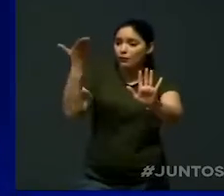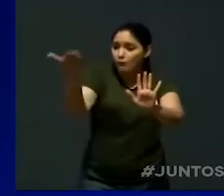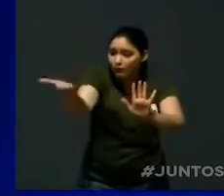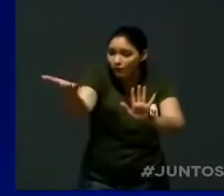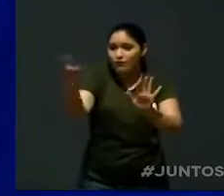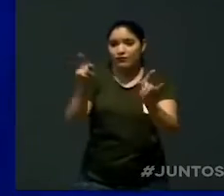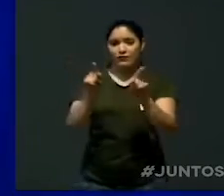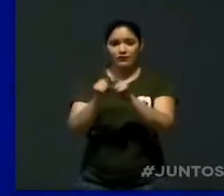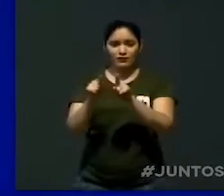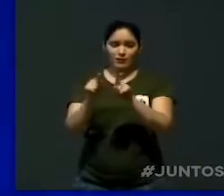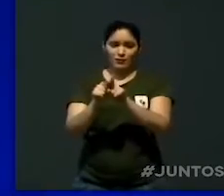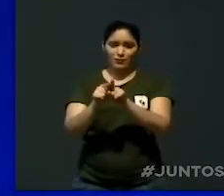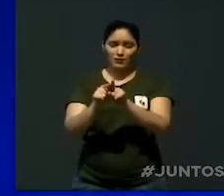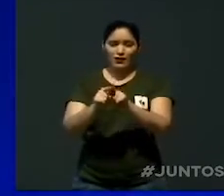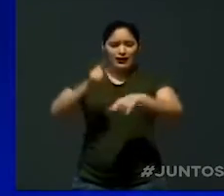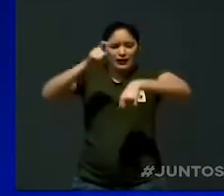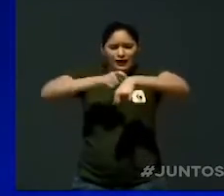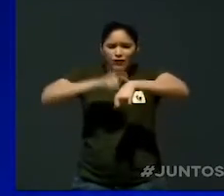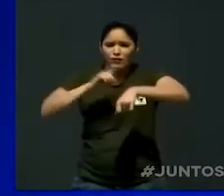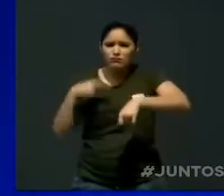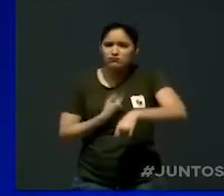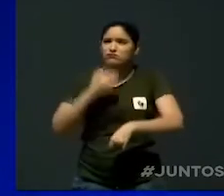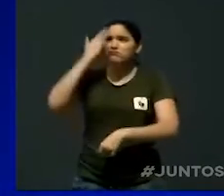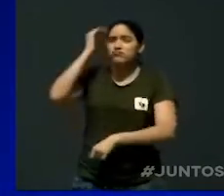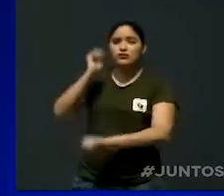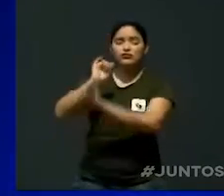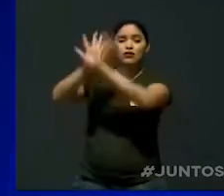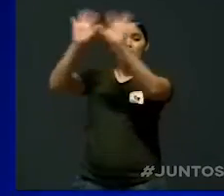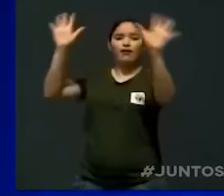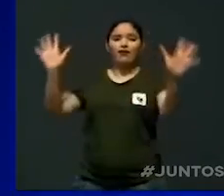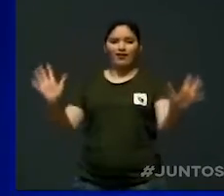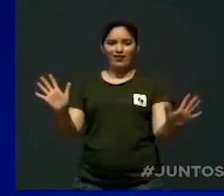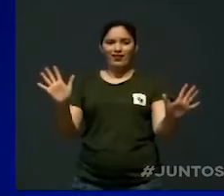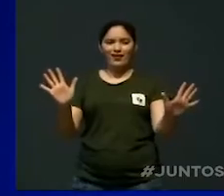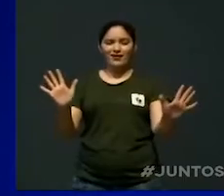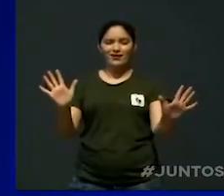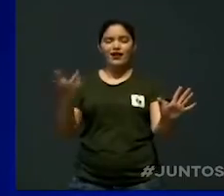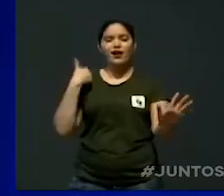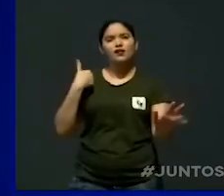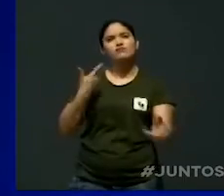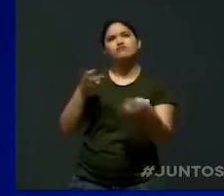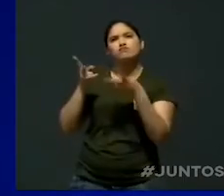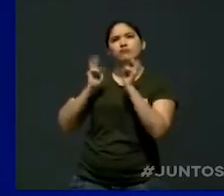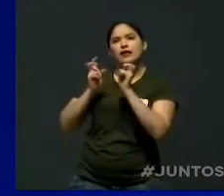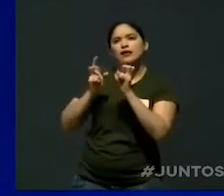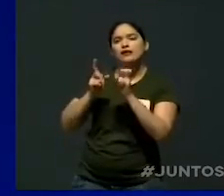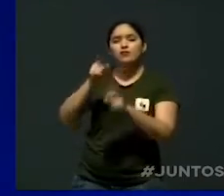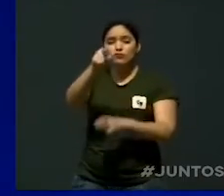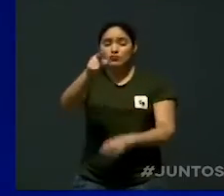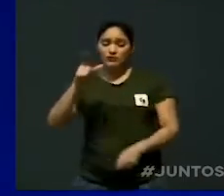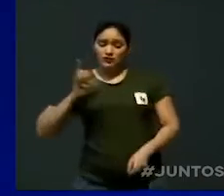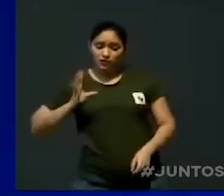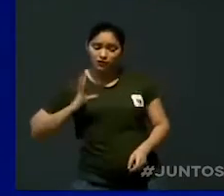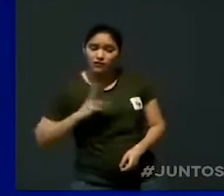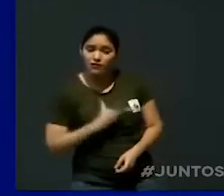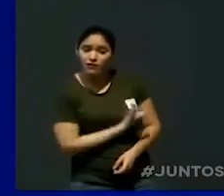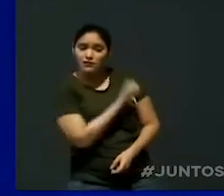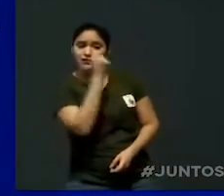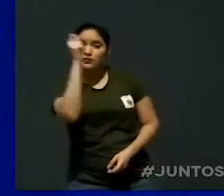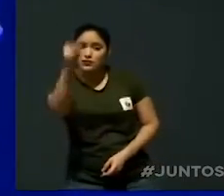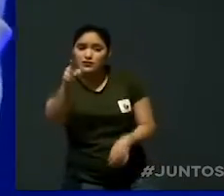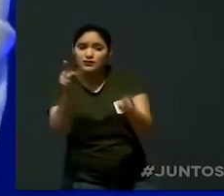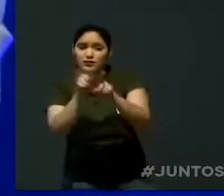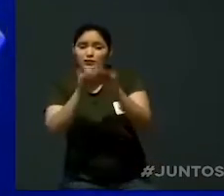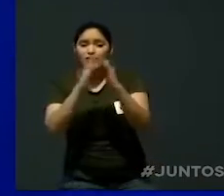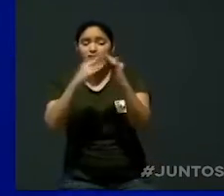quando nós conseguimos entender isso, o texto da parte de Deus é: e serás salvo tu e a tua casa. O meu compromisso é crer